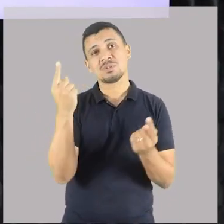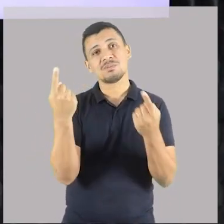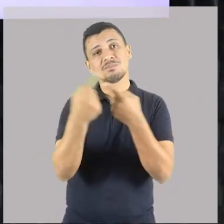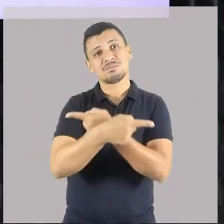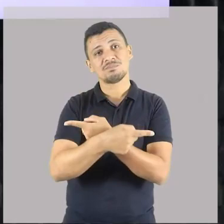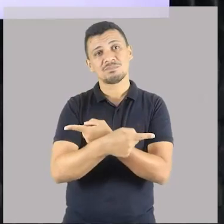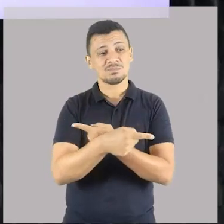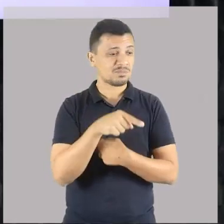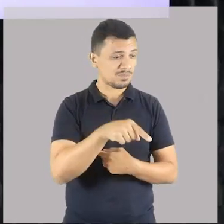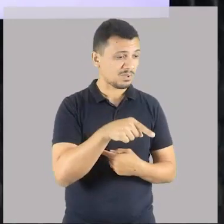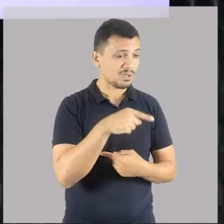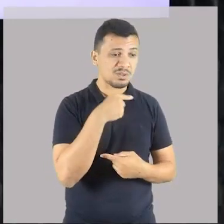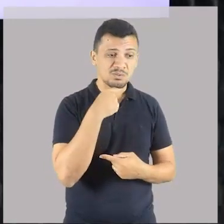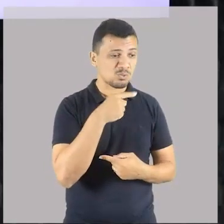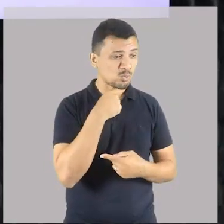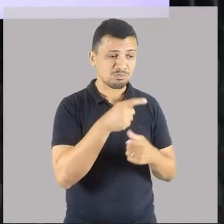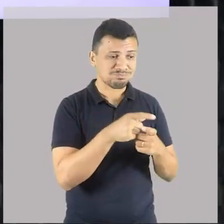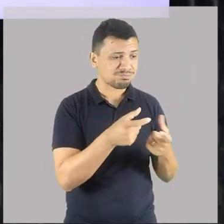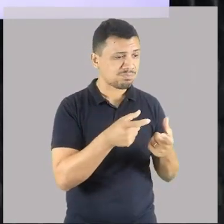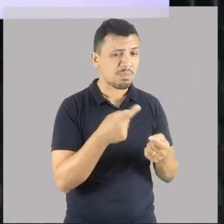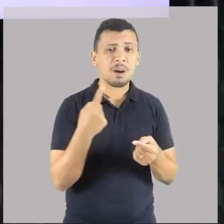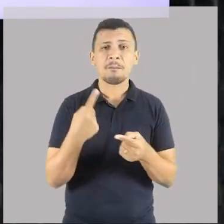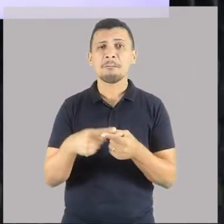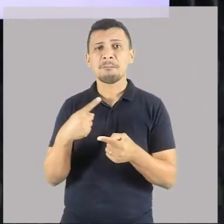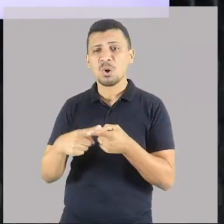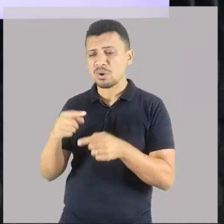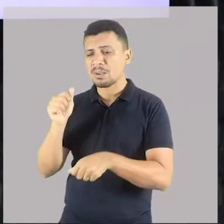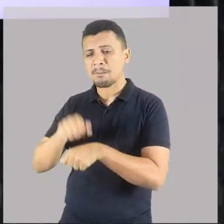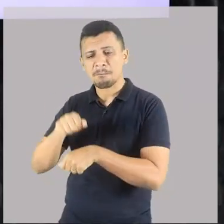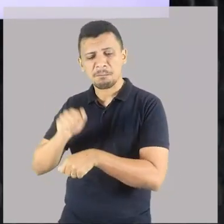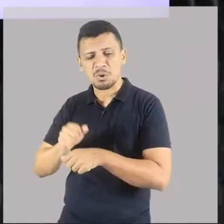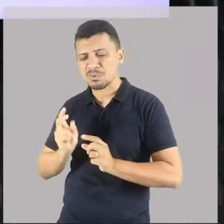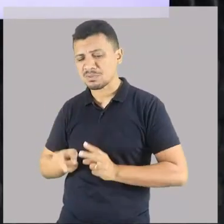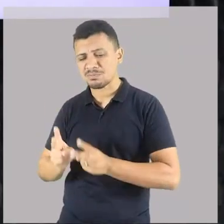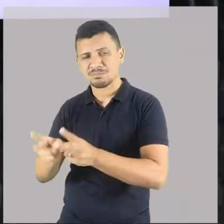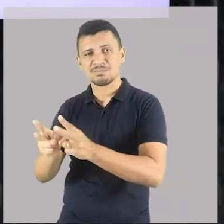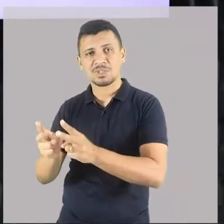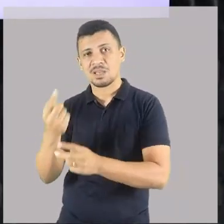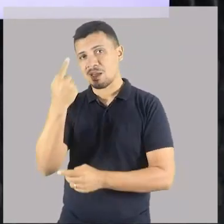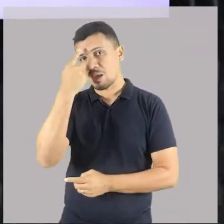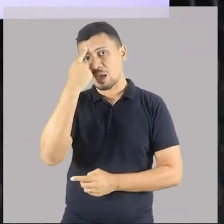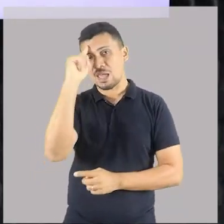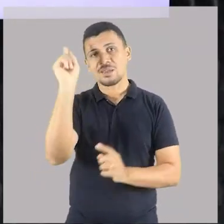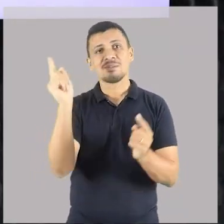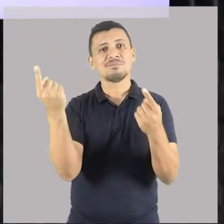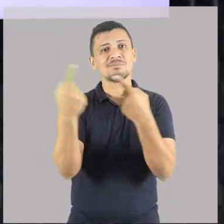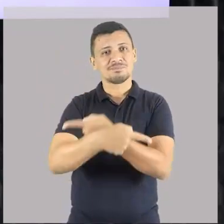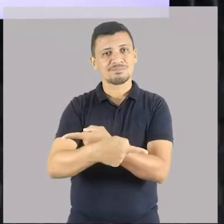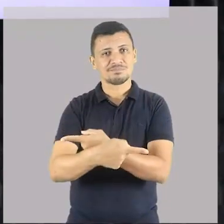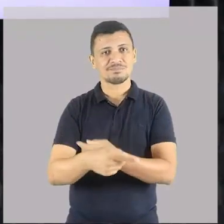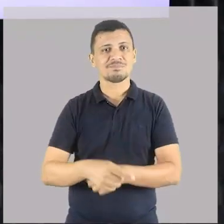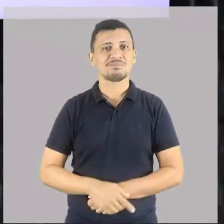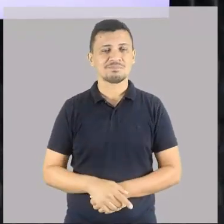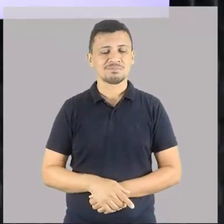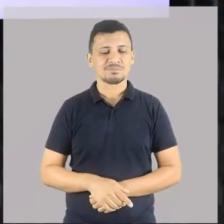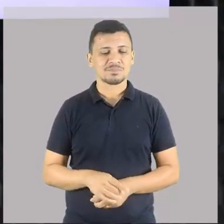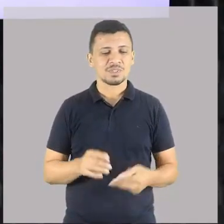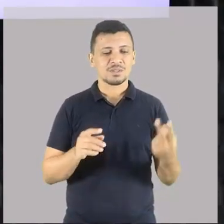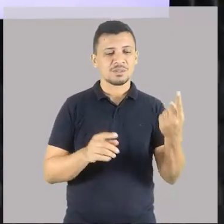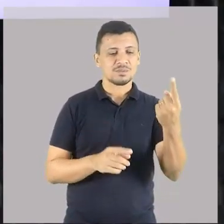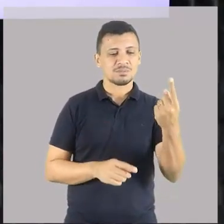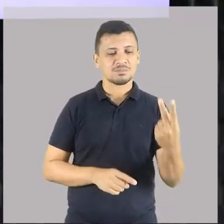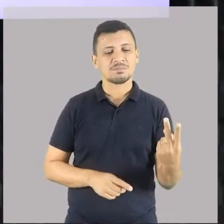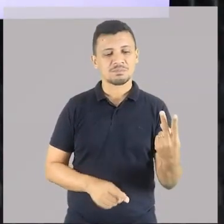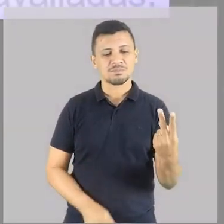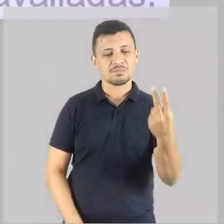se não cresceu, por que estão mais pobres? Então, você tem ideias contrastantes. Também concessiva, as duas